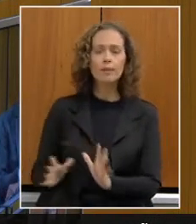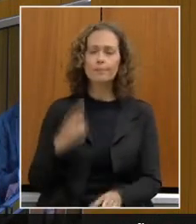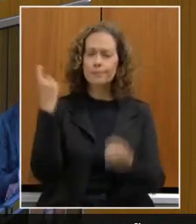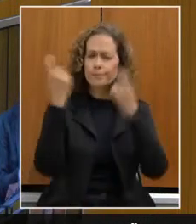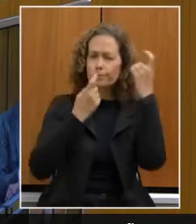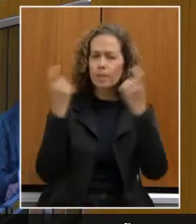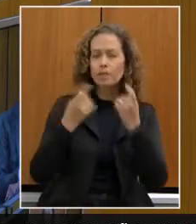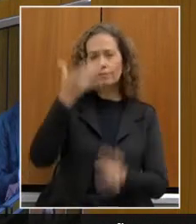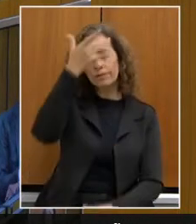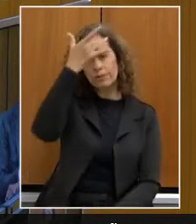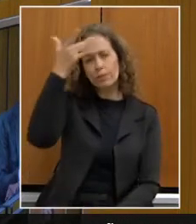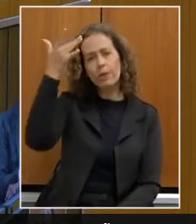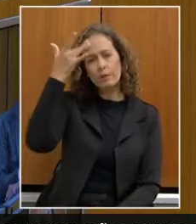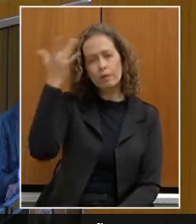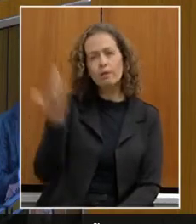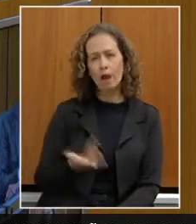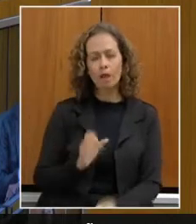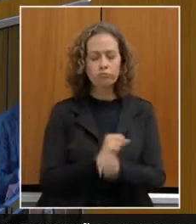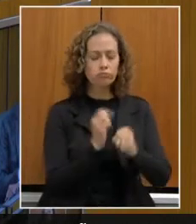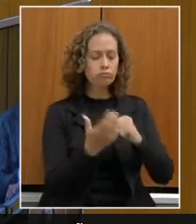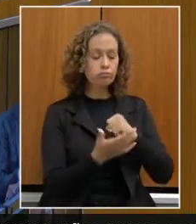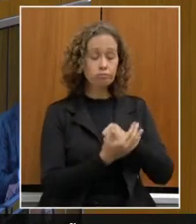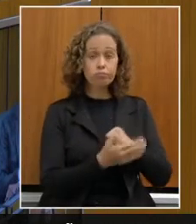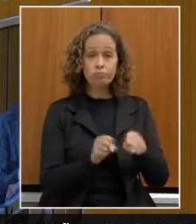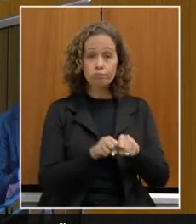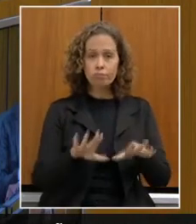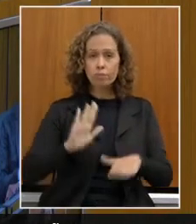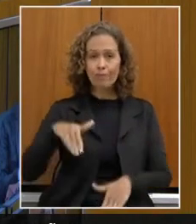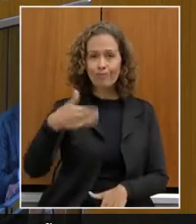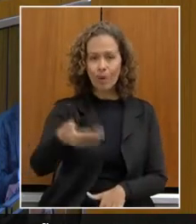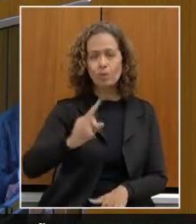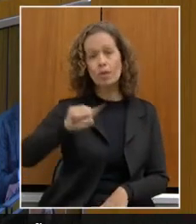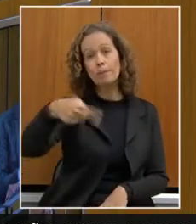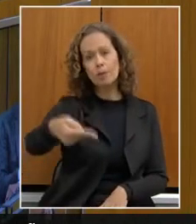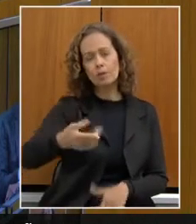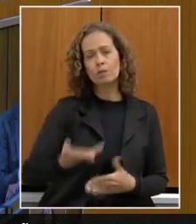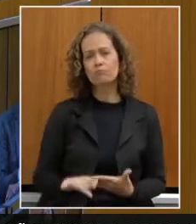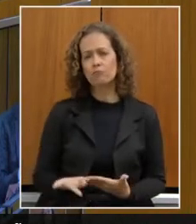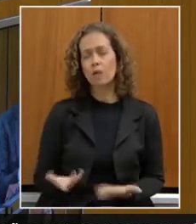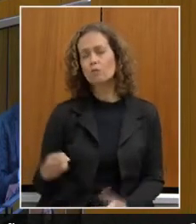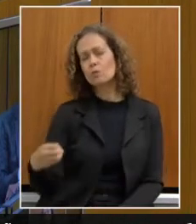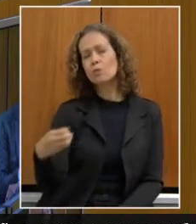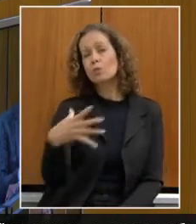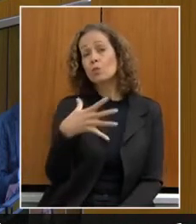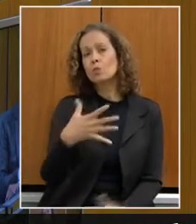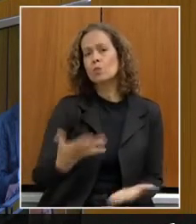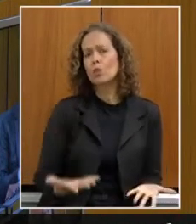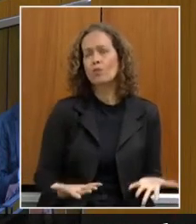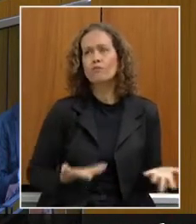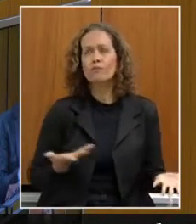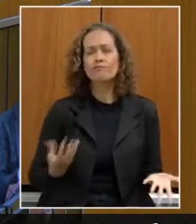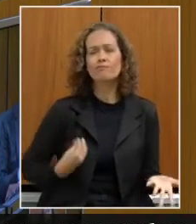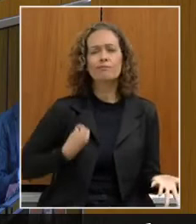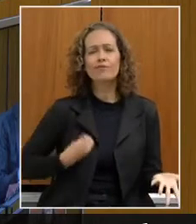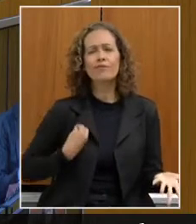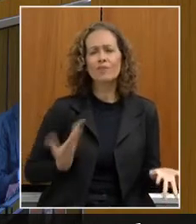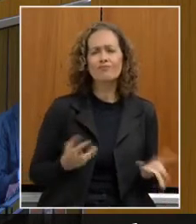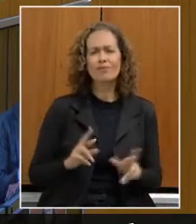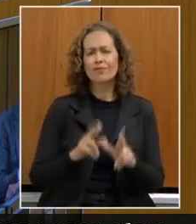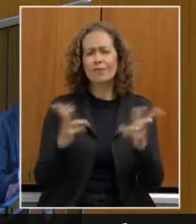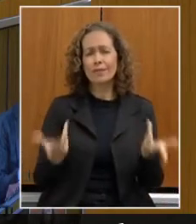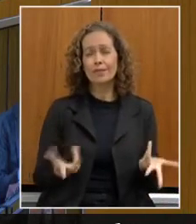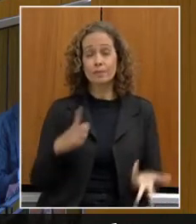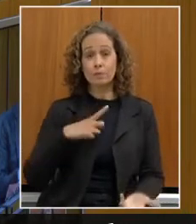pós-covid não só pelo esse novo jeito de se viver que nós estamos enfrentando como as perdas nós conhecemos